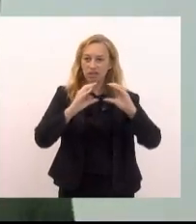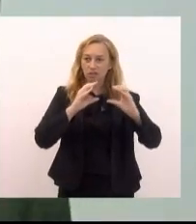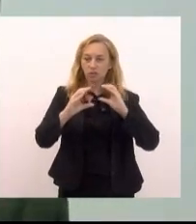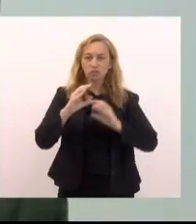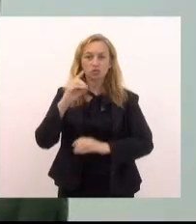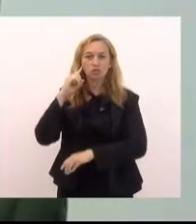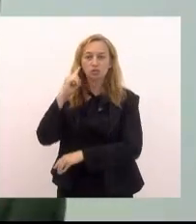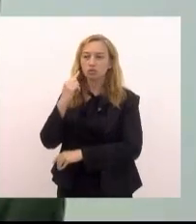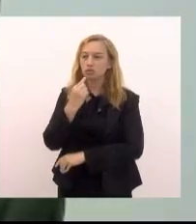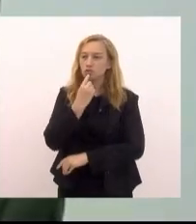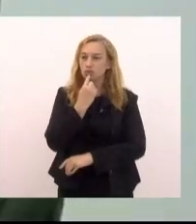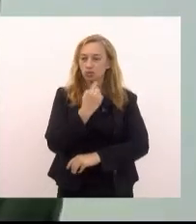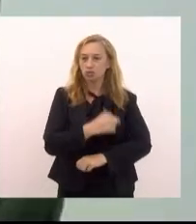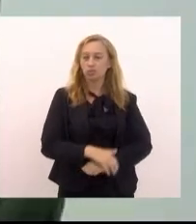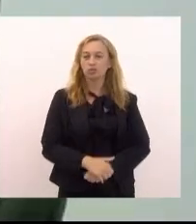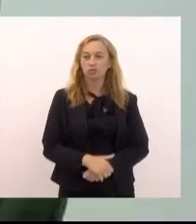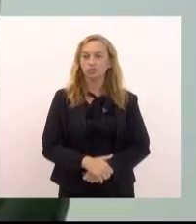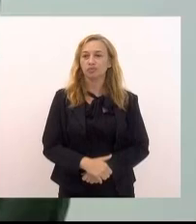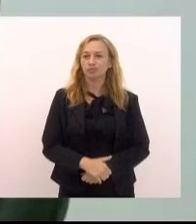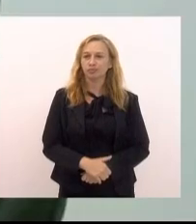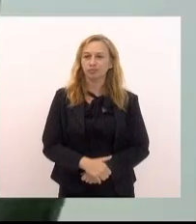ouvida